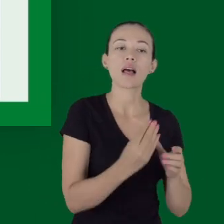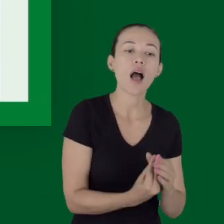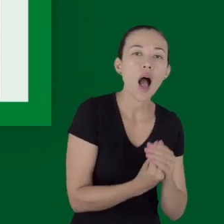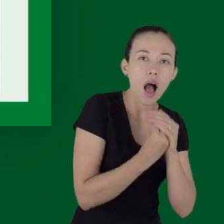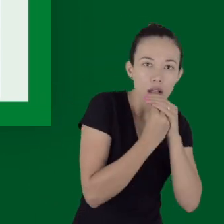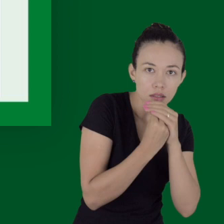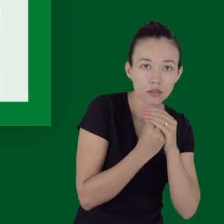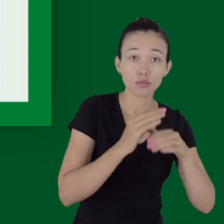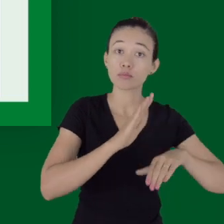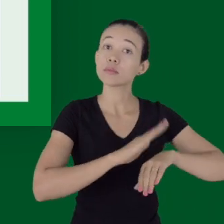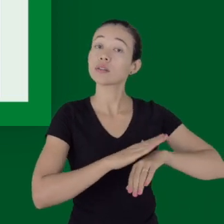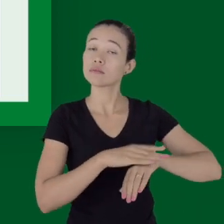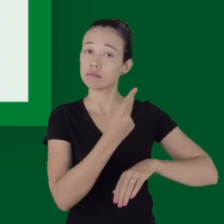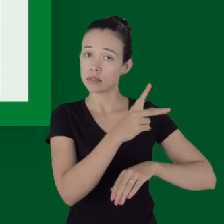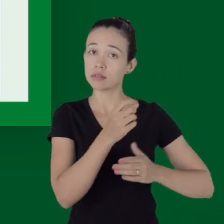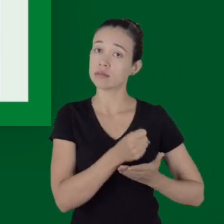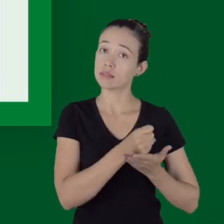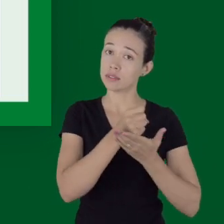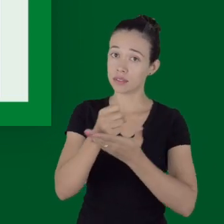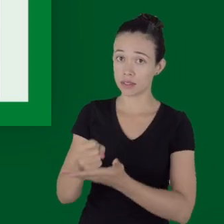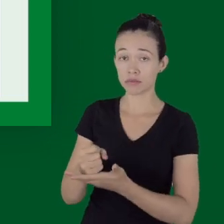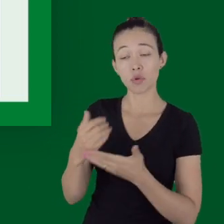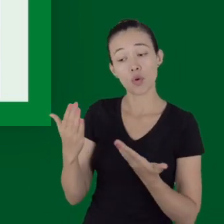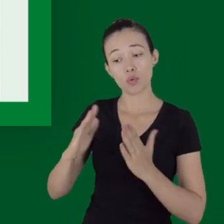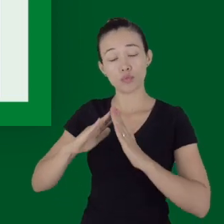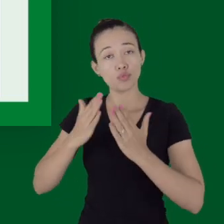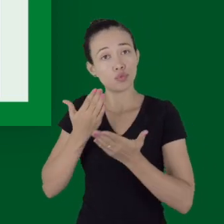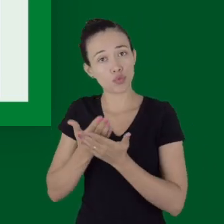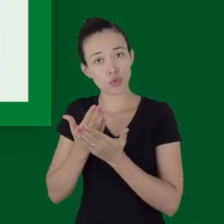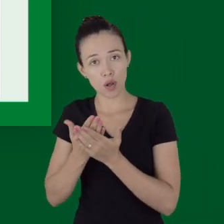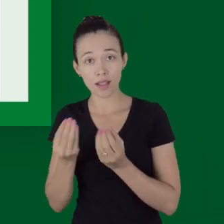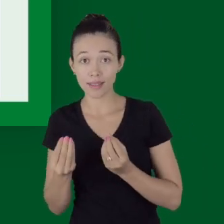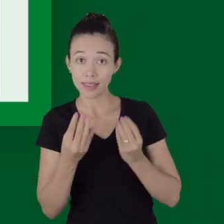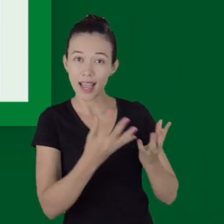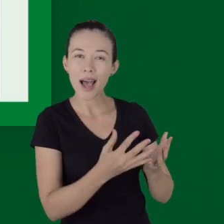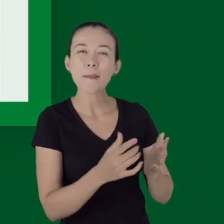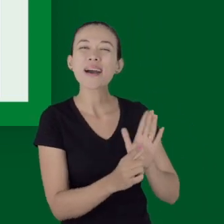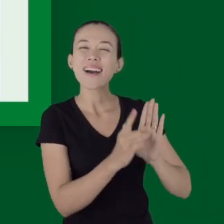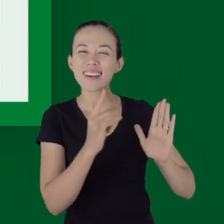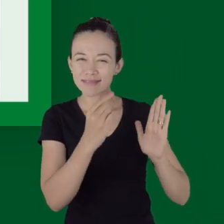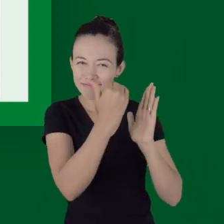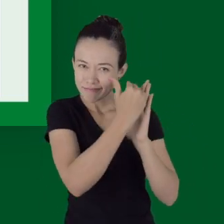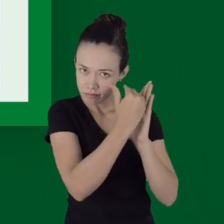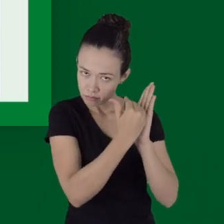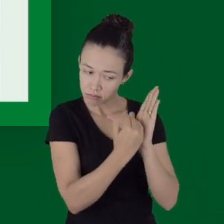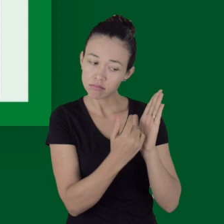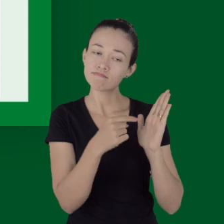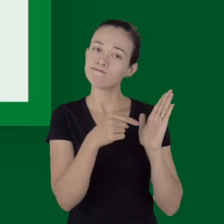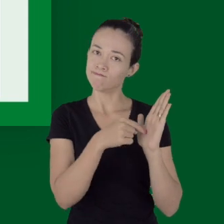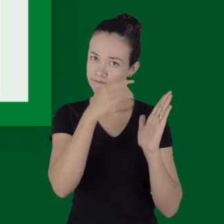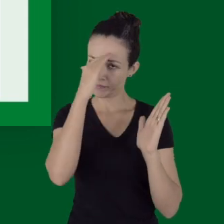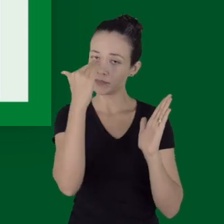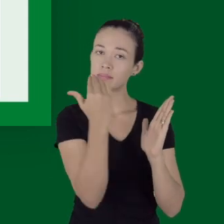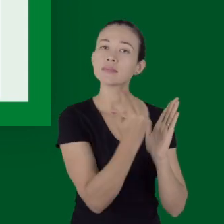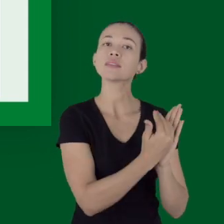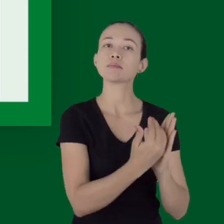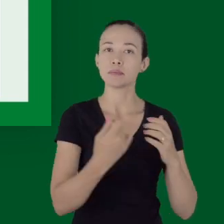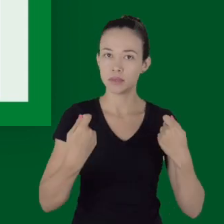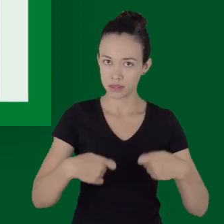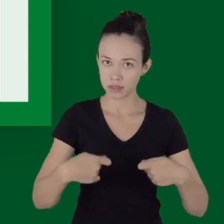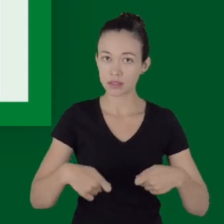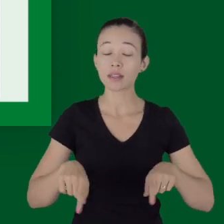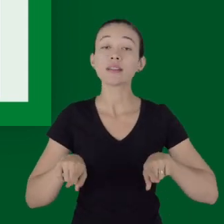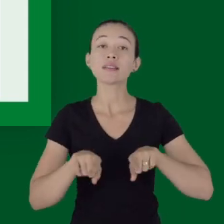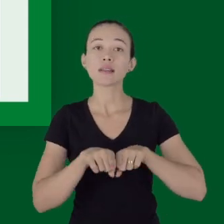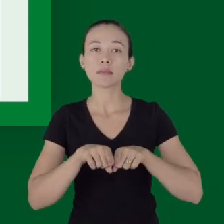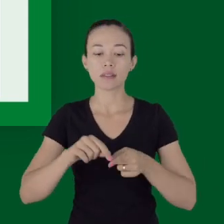lanche trazido de casa preferencialmente, ou comprado, ou oferecido pela própria escola, adequado dentro do